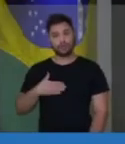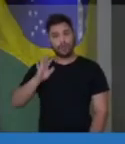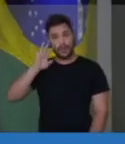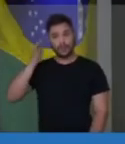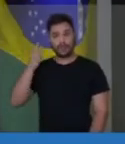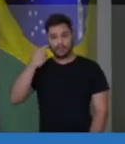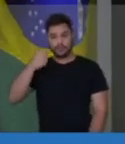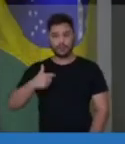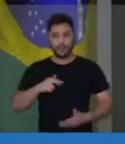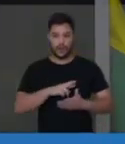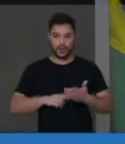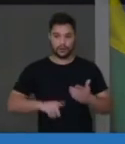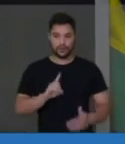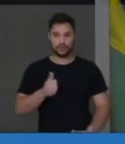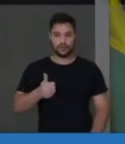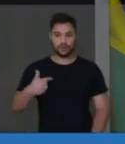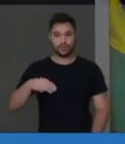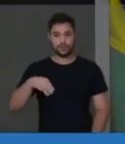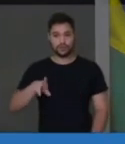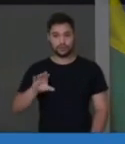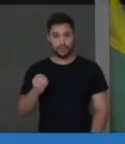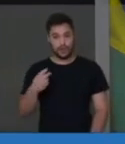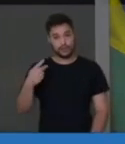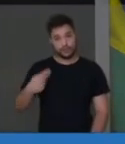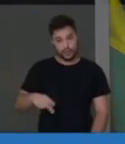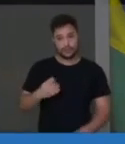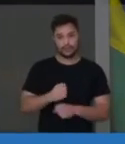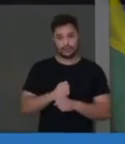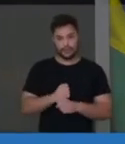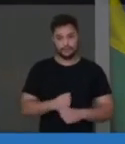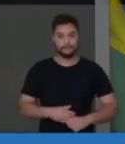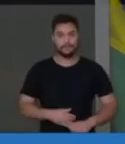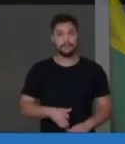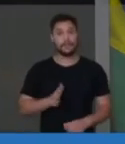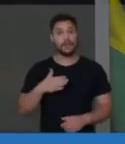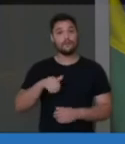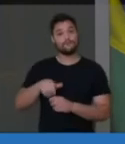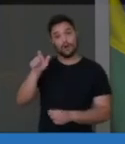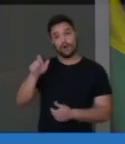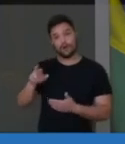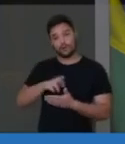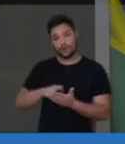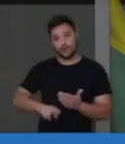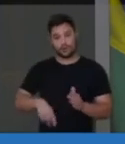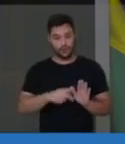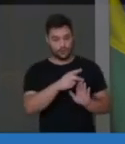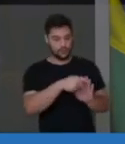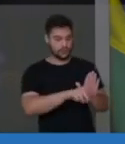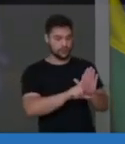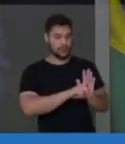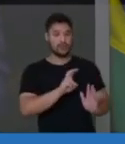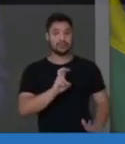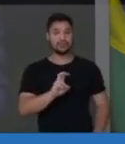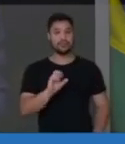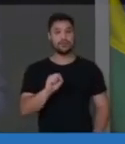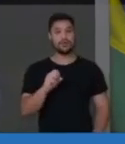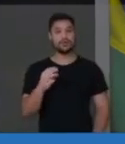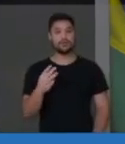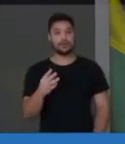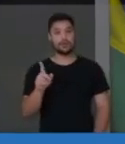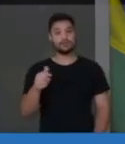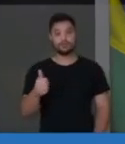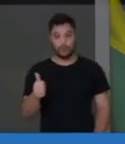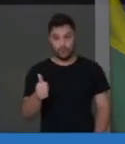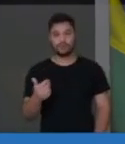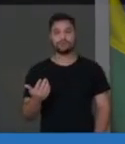designação como relator no dia 12 de março do ano corrente. Voto do relator. O projeto de lei número 583 de